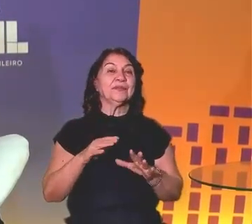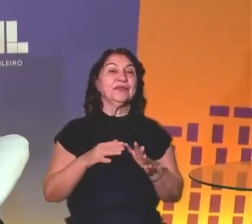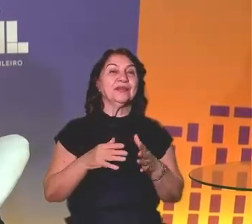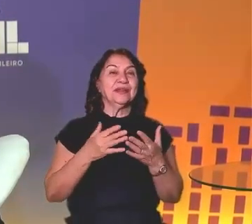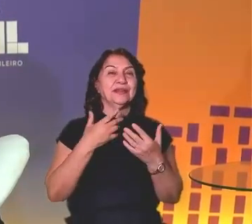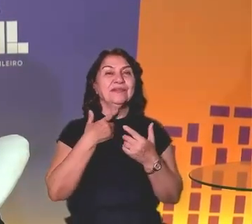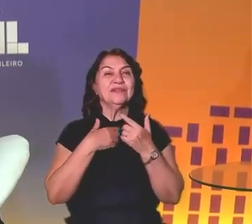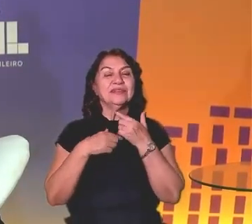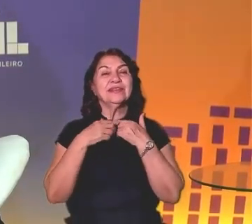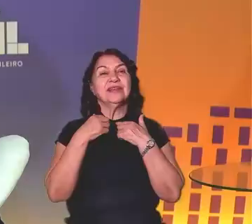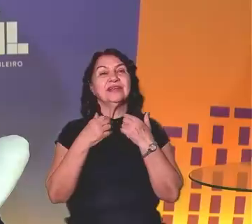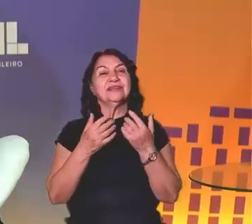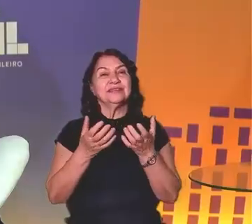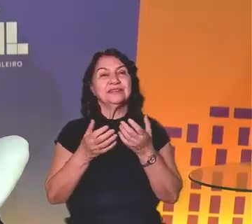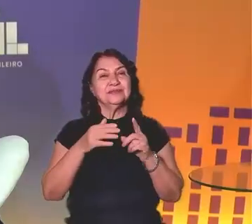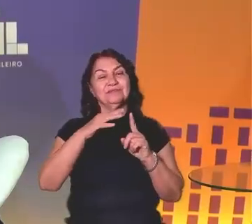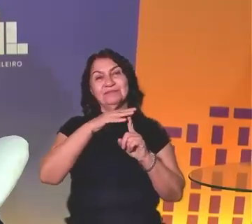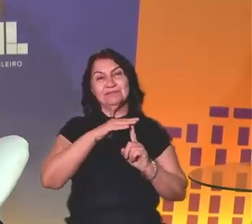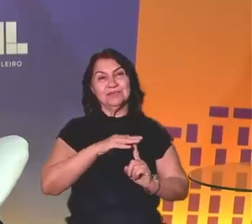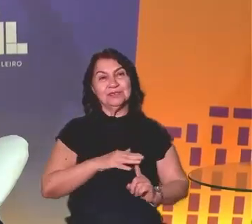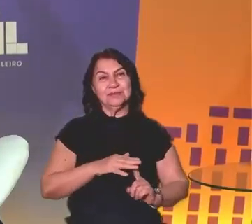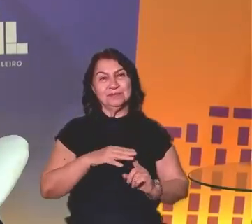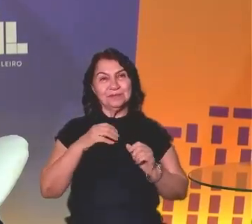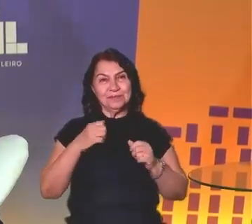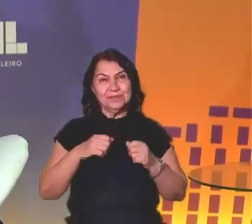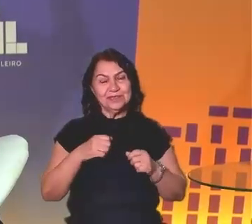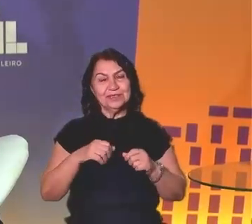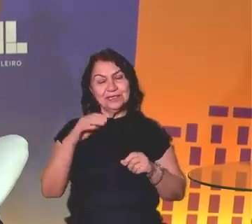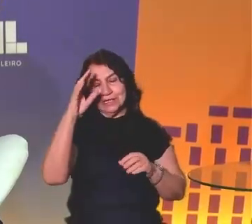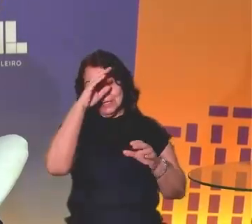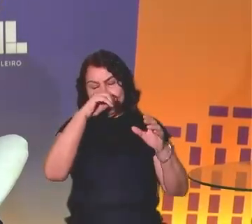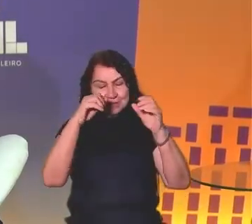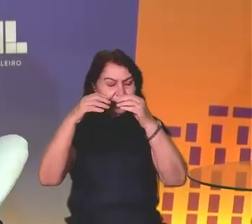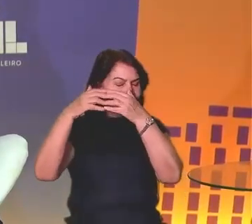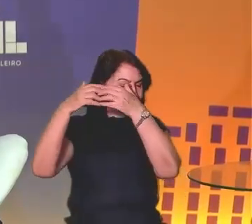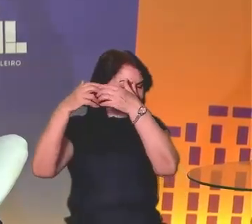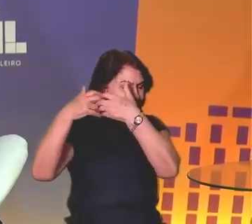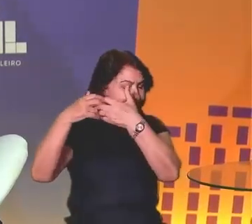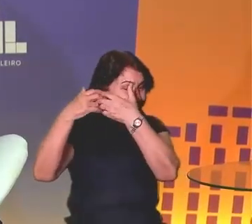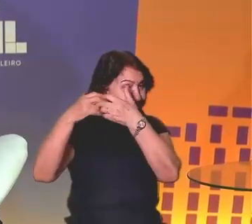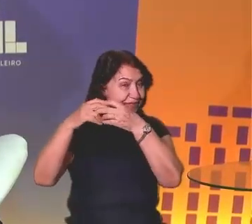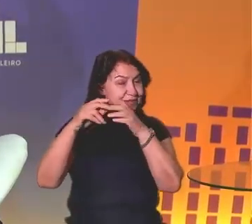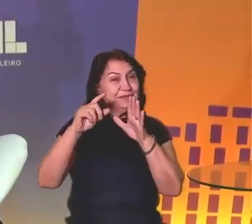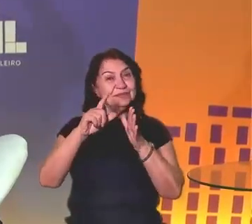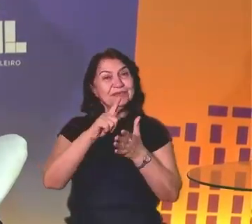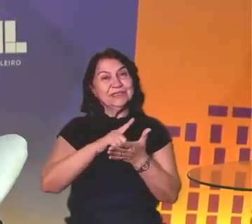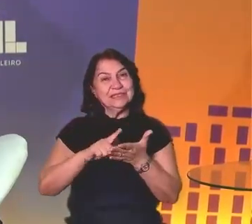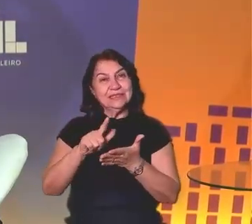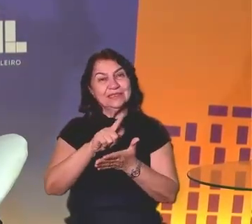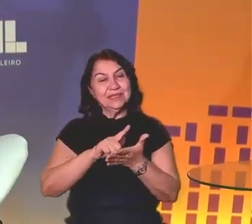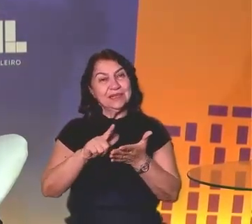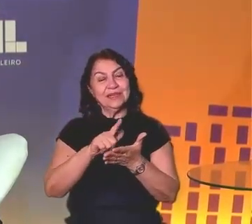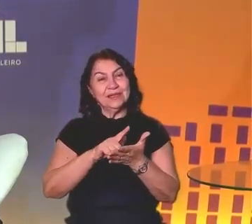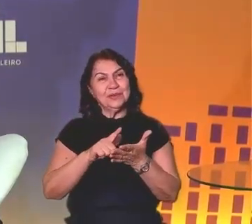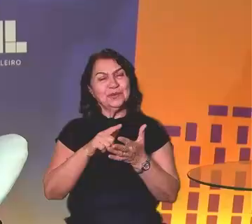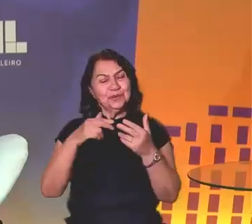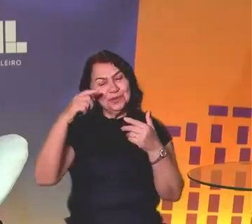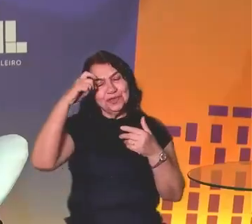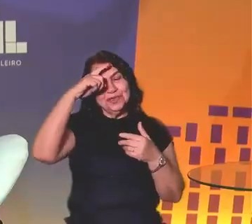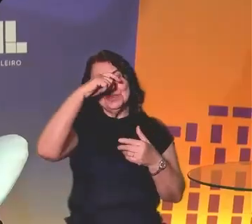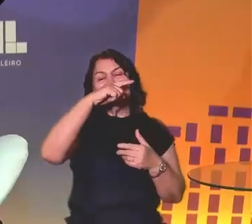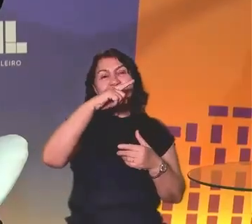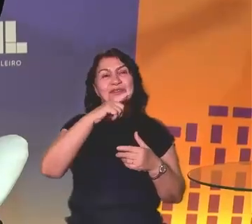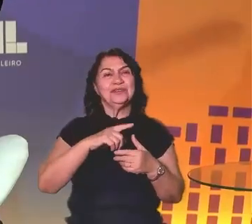ansiedade, tem depressão, e acha que quando a gente fala reflexão é um bicho de 7 cabeças, literatura é um bicho de 7 cabeças de coisa de gente de